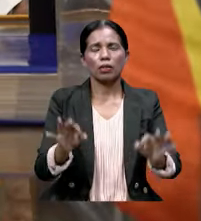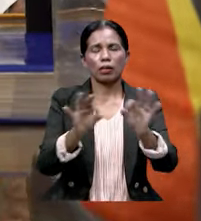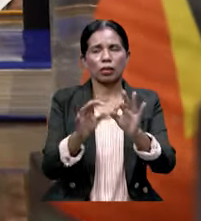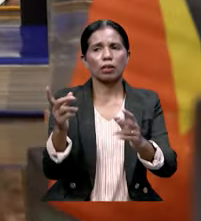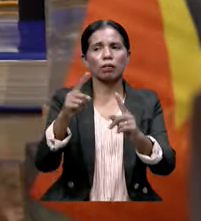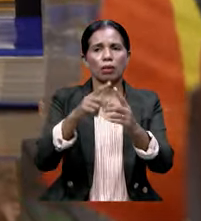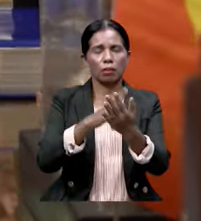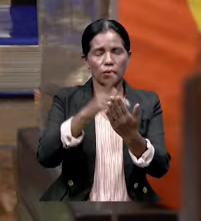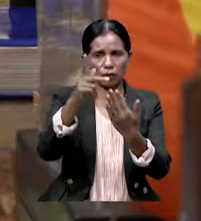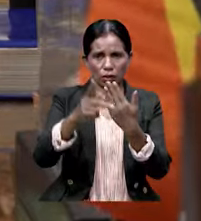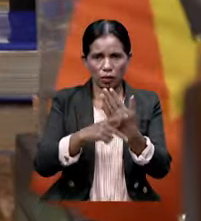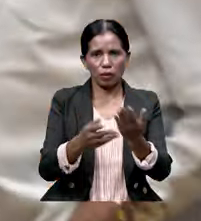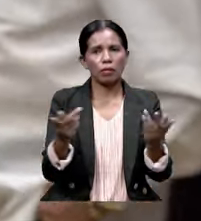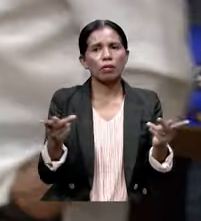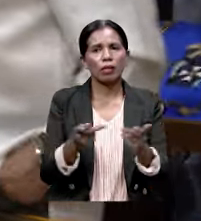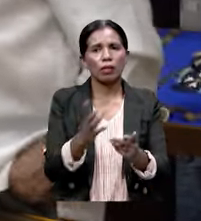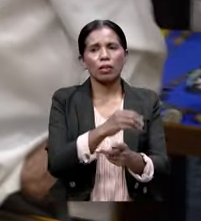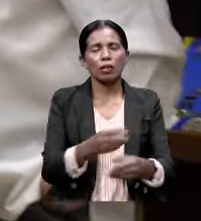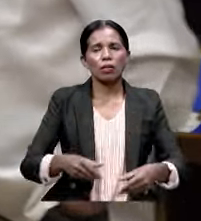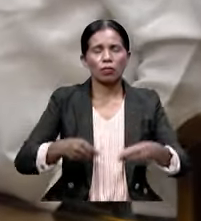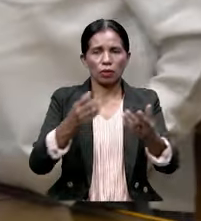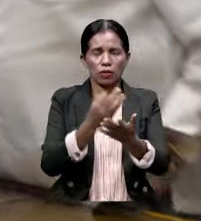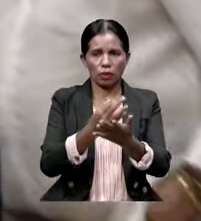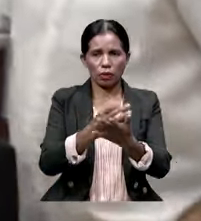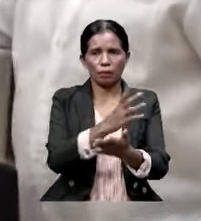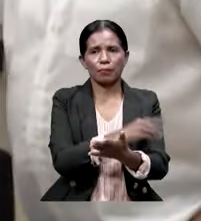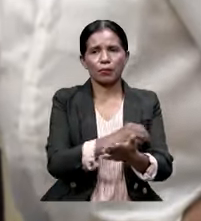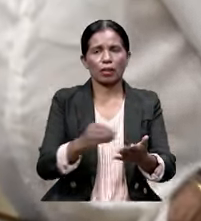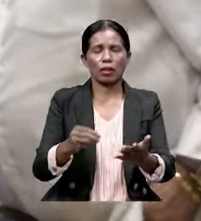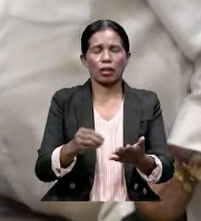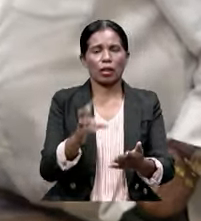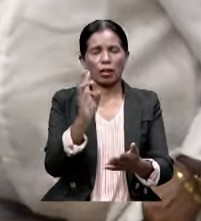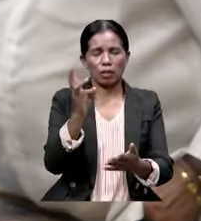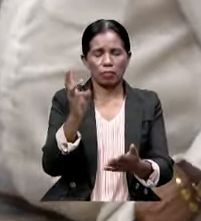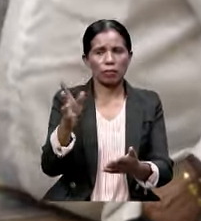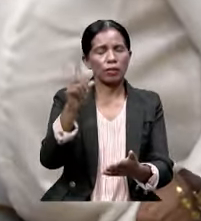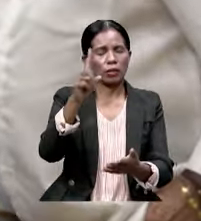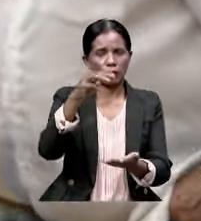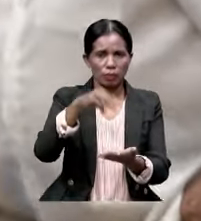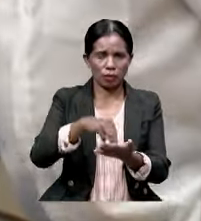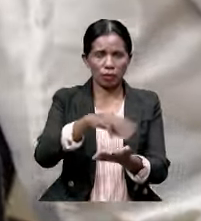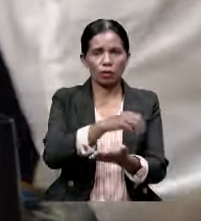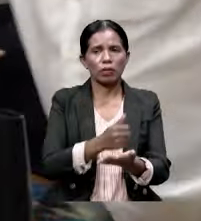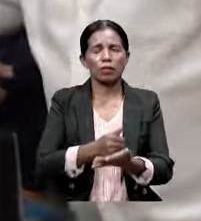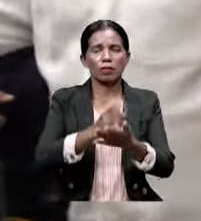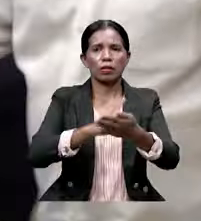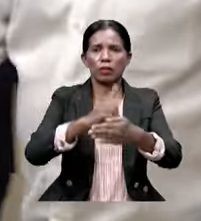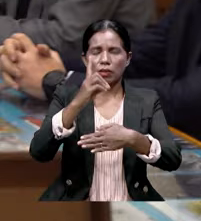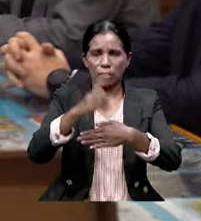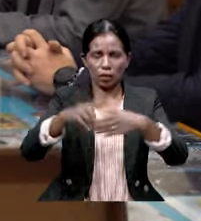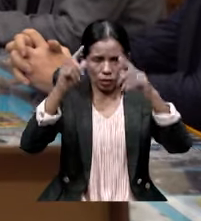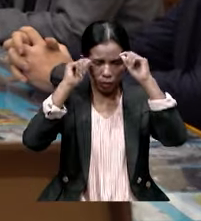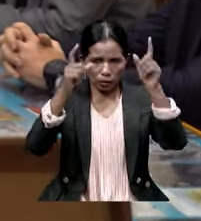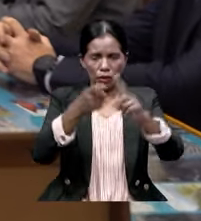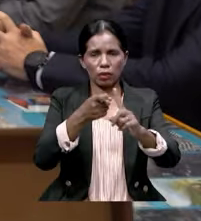programa cooperasaun INB Union Europea fornese fundus ho total tokong neng nulure singida ho di apoio no desenvolve Timor-Leste li